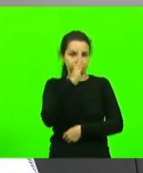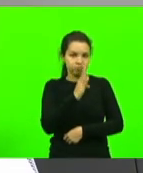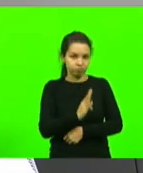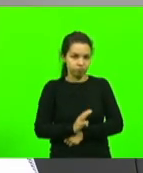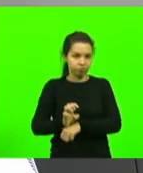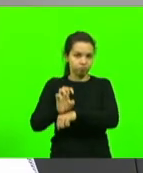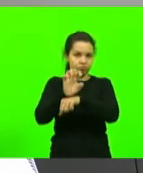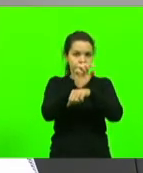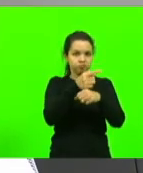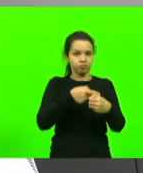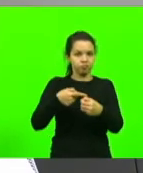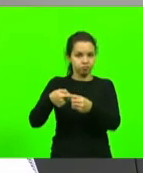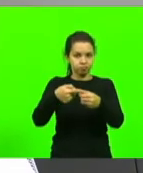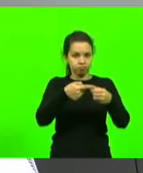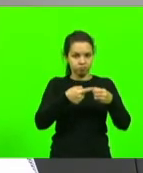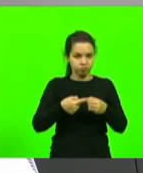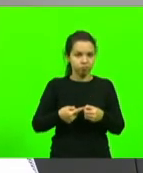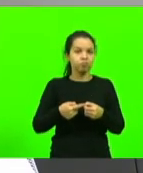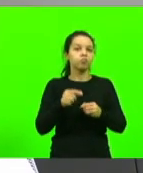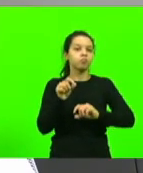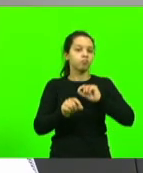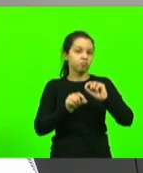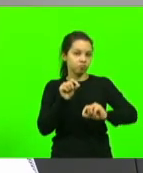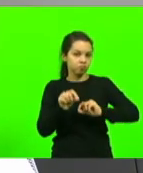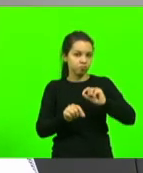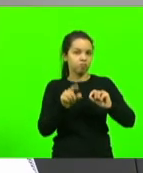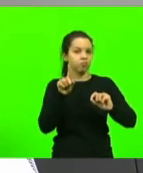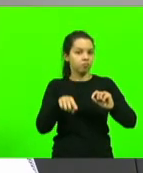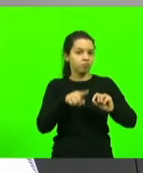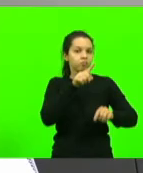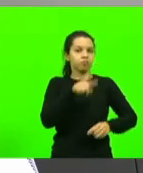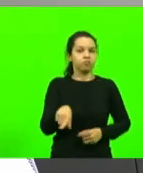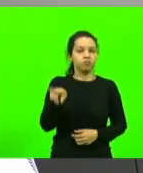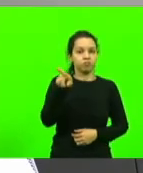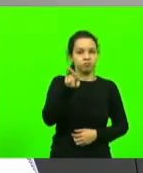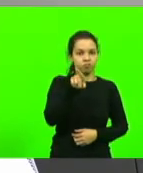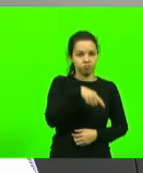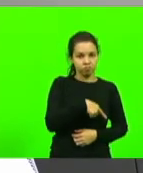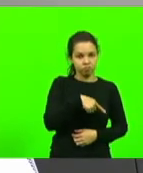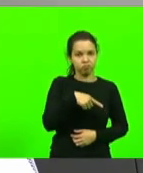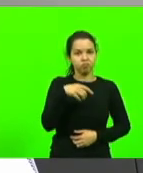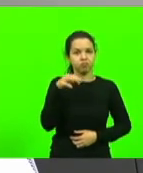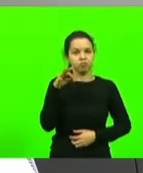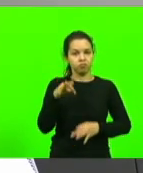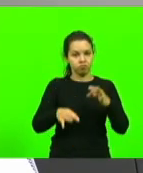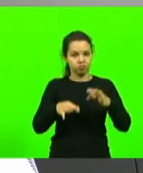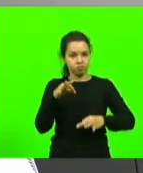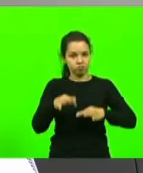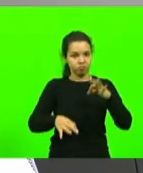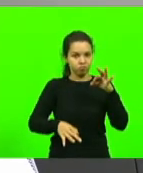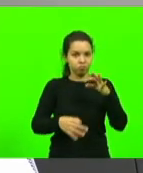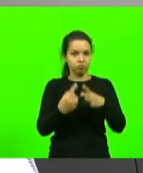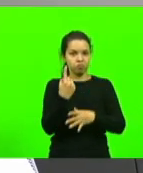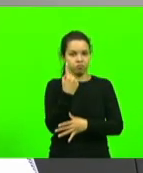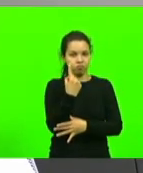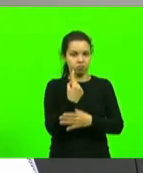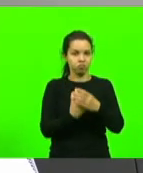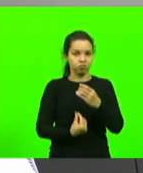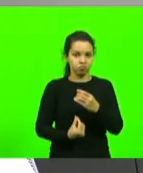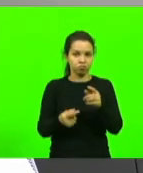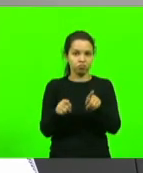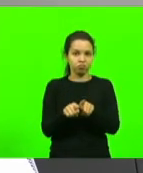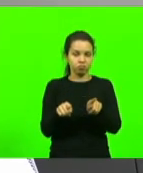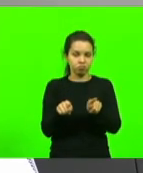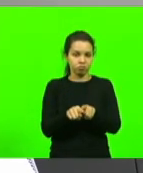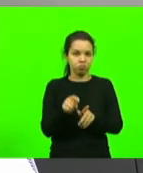está a este a extinção do regime jurídico único estatutário e via